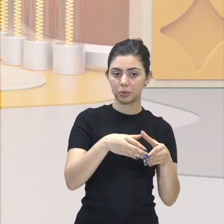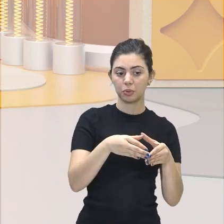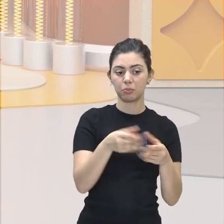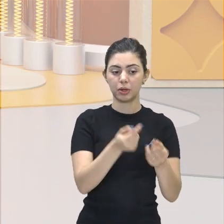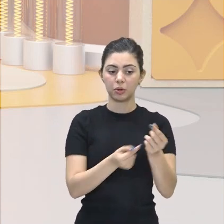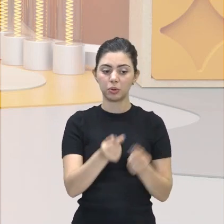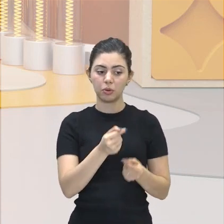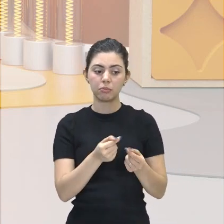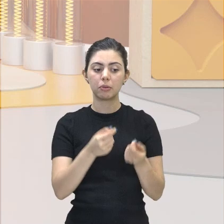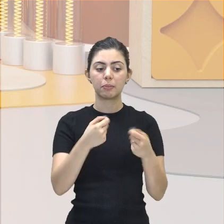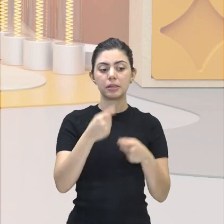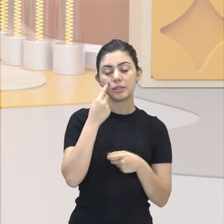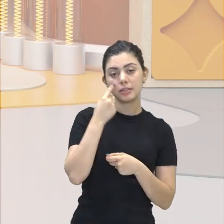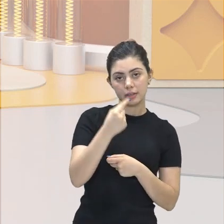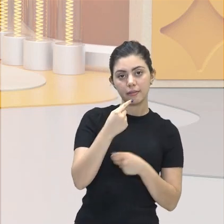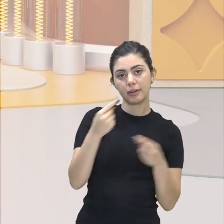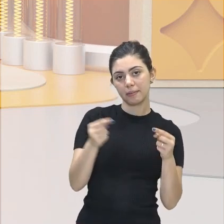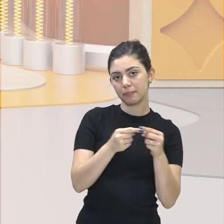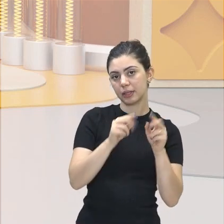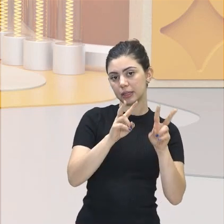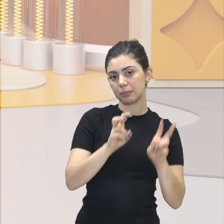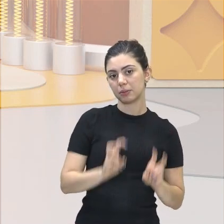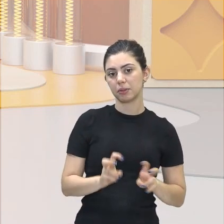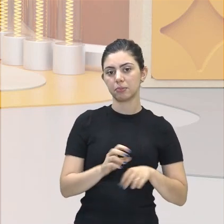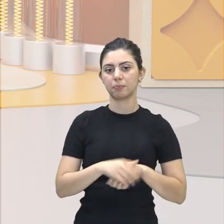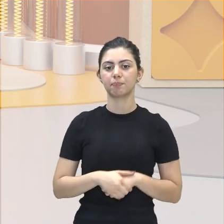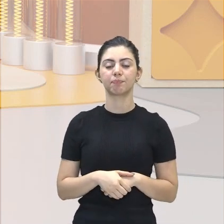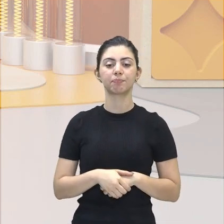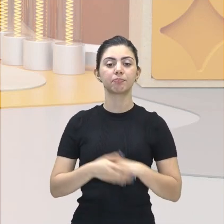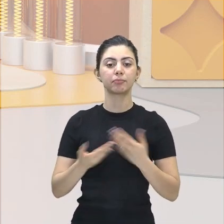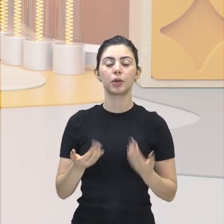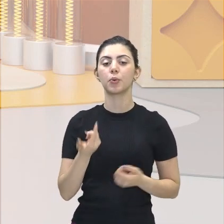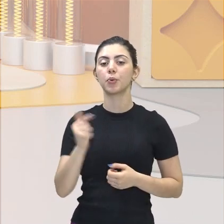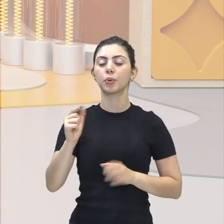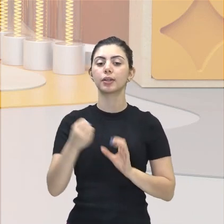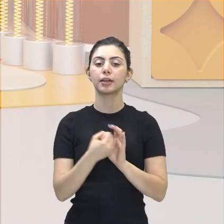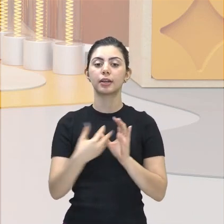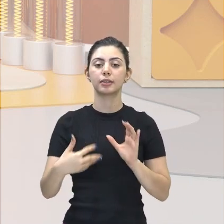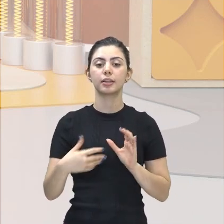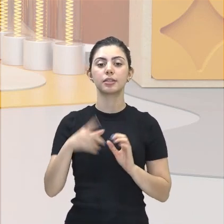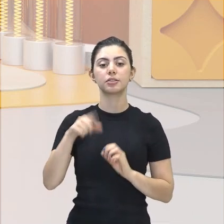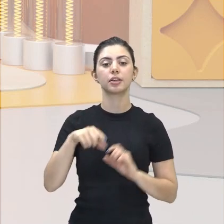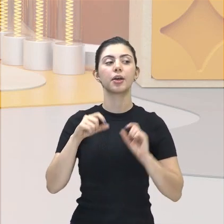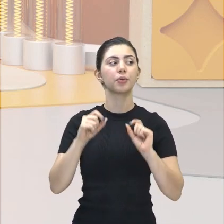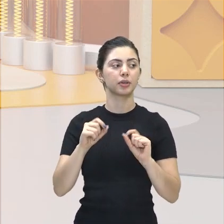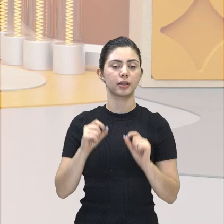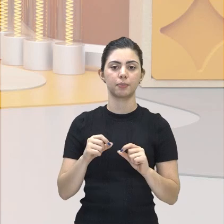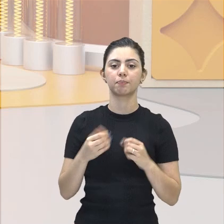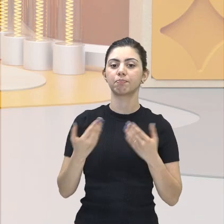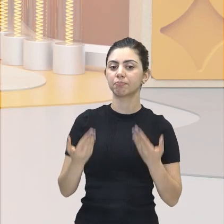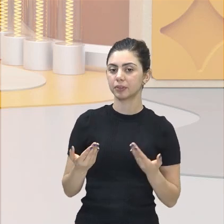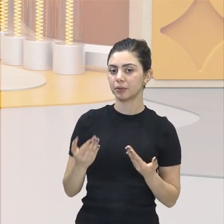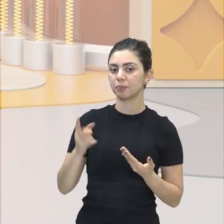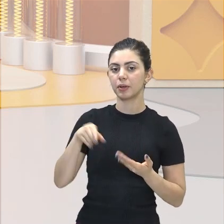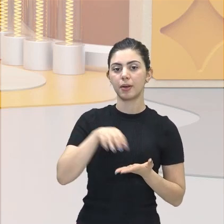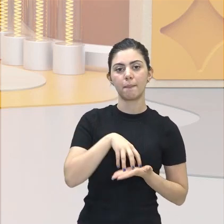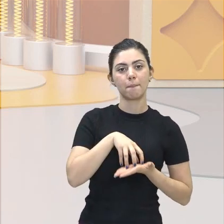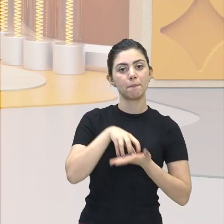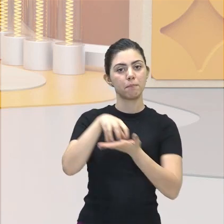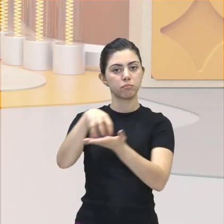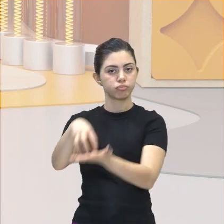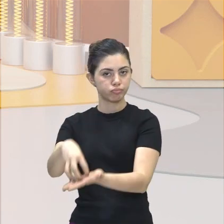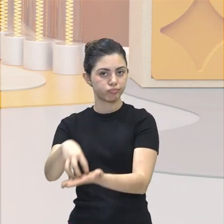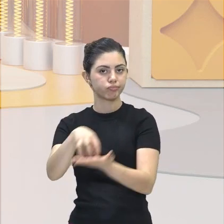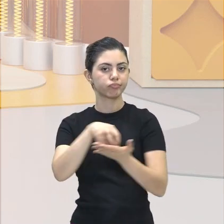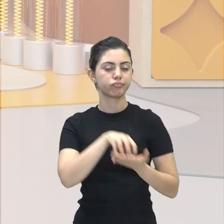discutir, né? Para verificar nesse sentido. E a outra situação é a questão da mobilidade, né? Que a gente vai ver aí agora. A questão da mobilidade